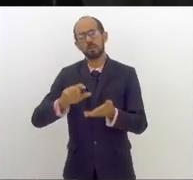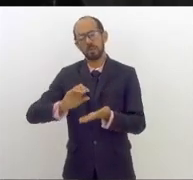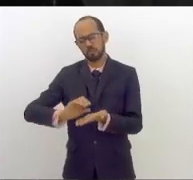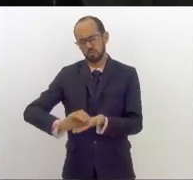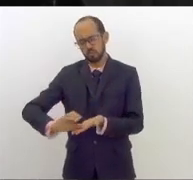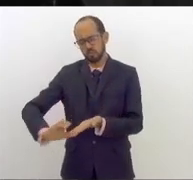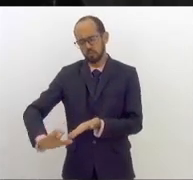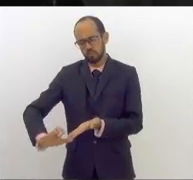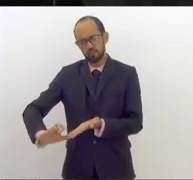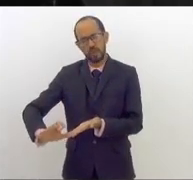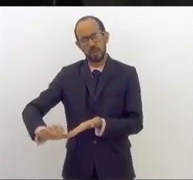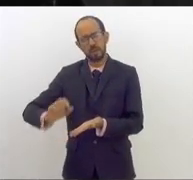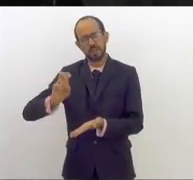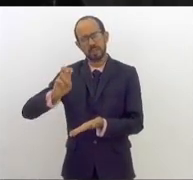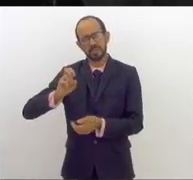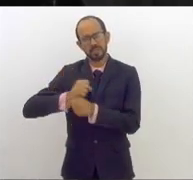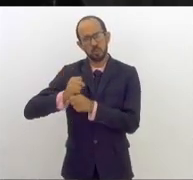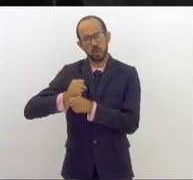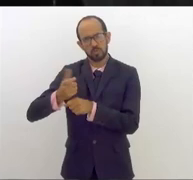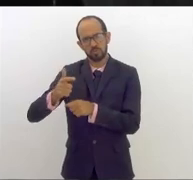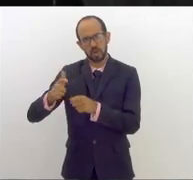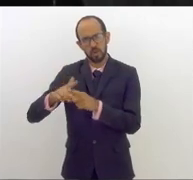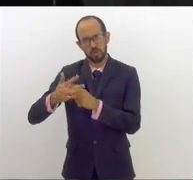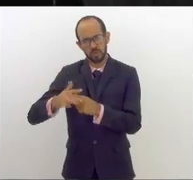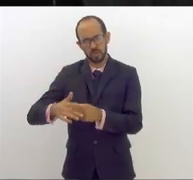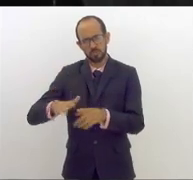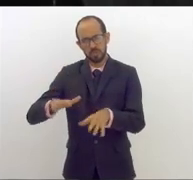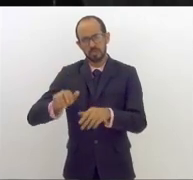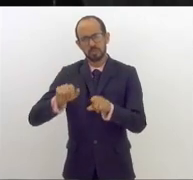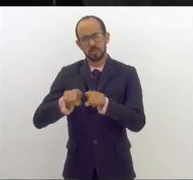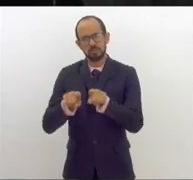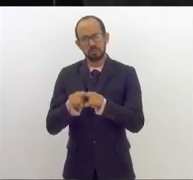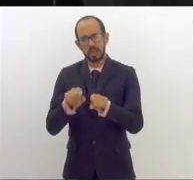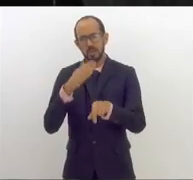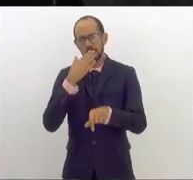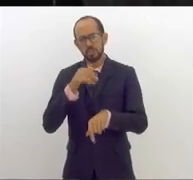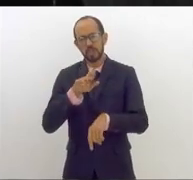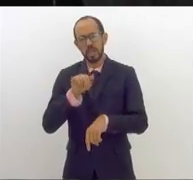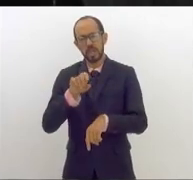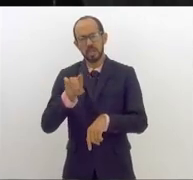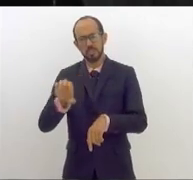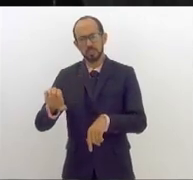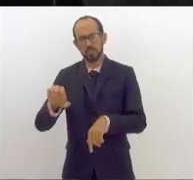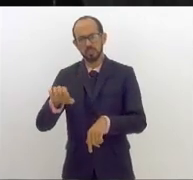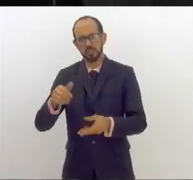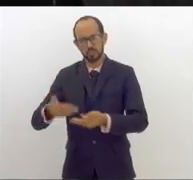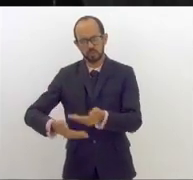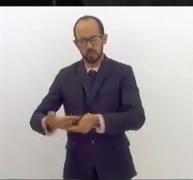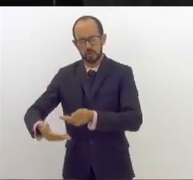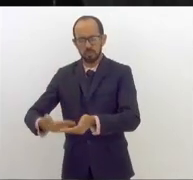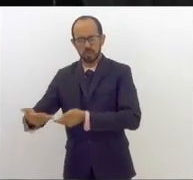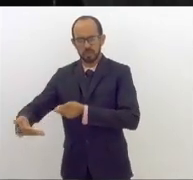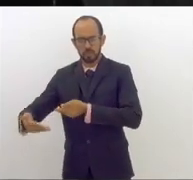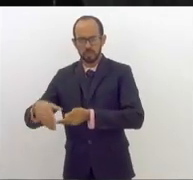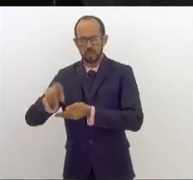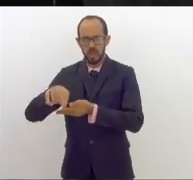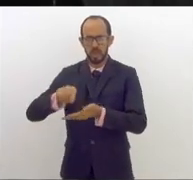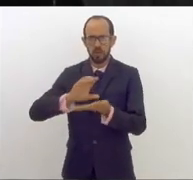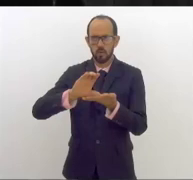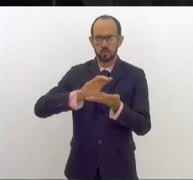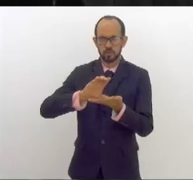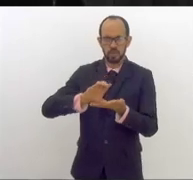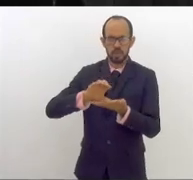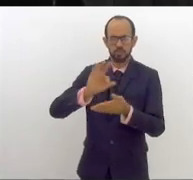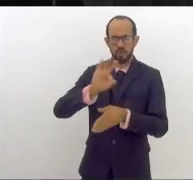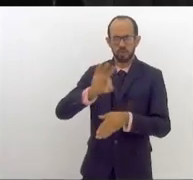5 anos como também acionar redes colaborativas que envolvem que envolvem por exemplo conselhos e faculdade de